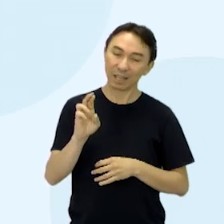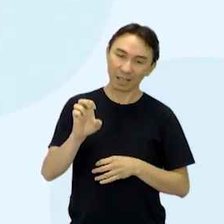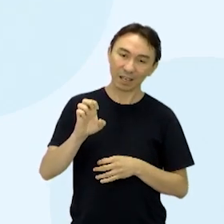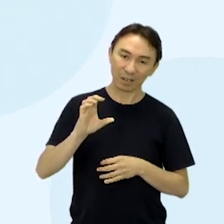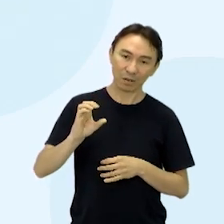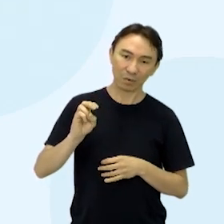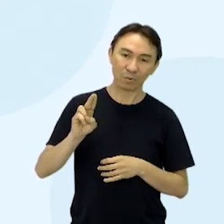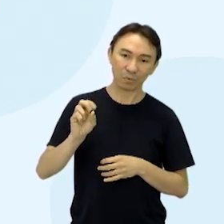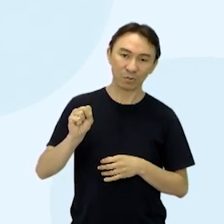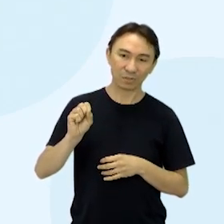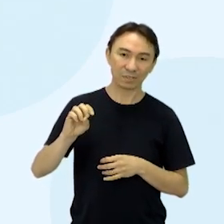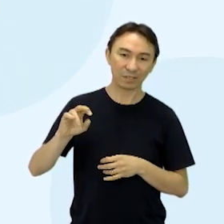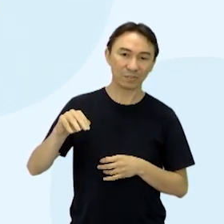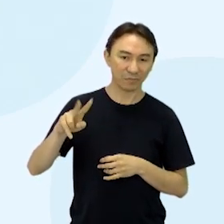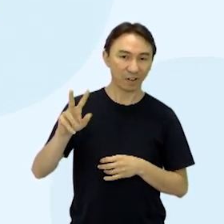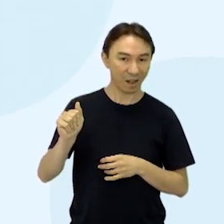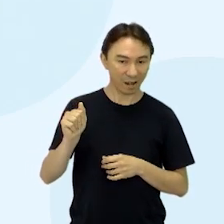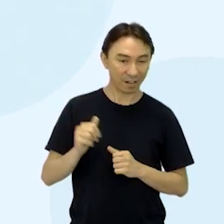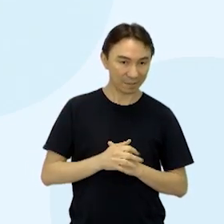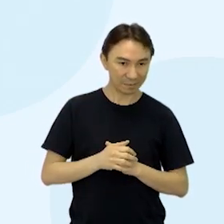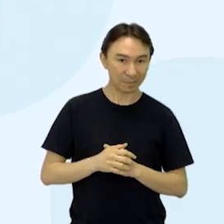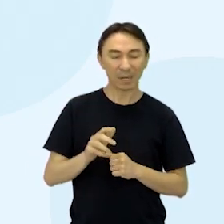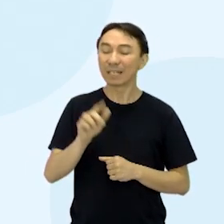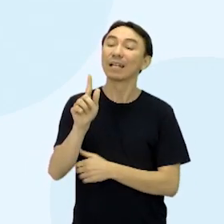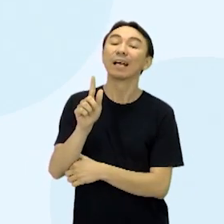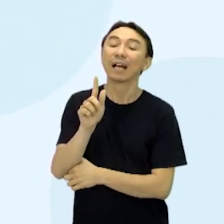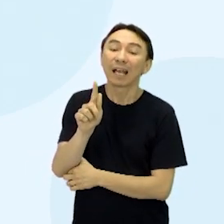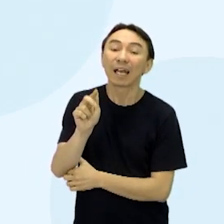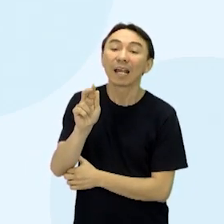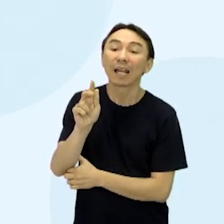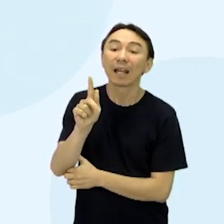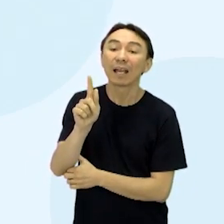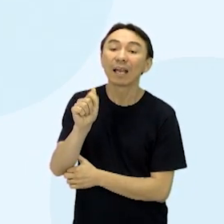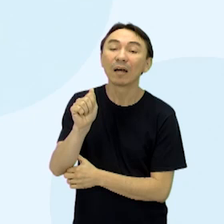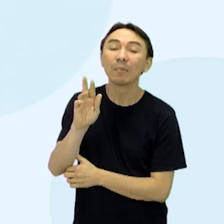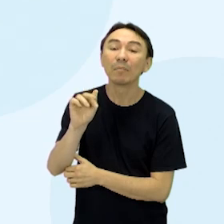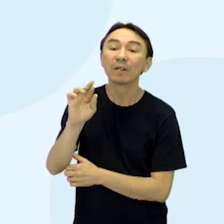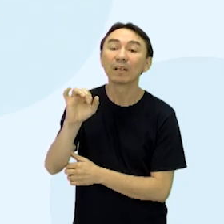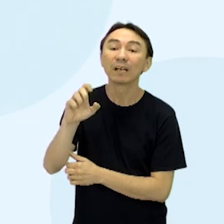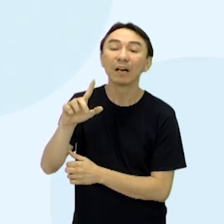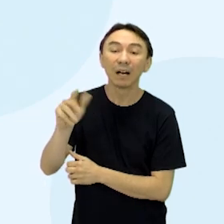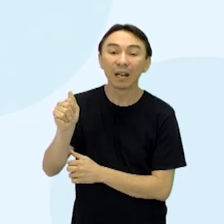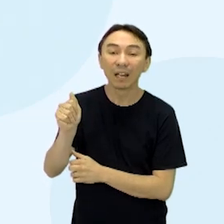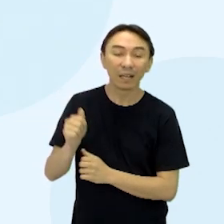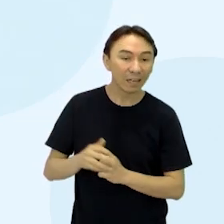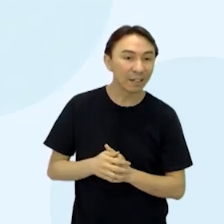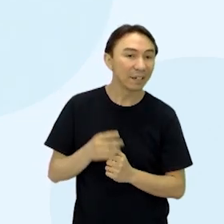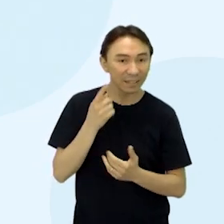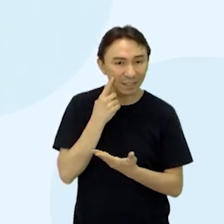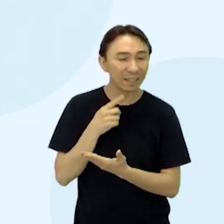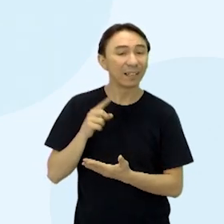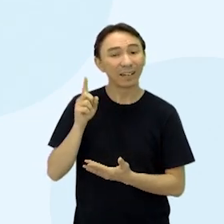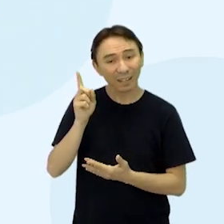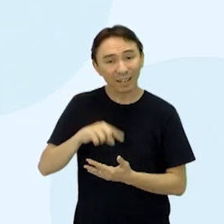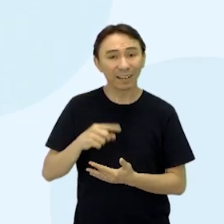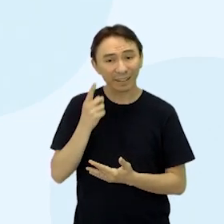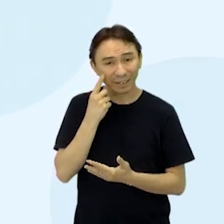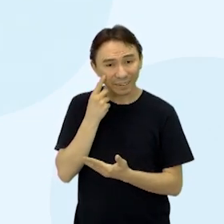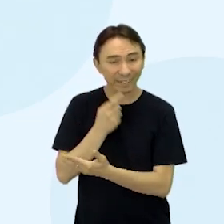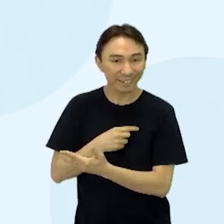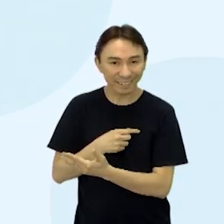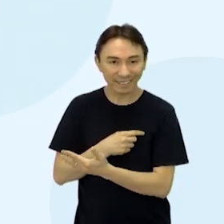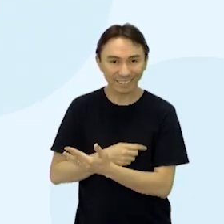Já a sequência da Gabriela, o que ela coloca? O que eu tô percebendo aqui, Tony? Que ela tá fazendo é a tabuada do 5, né? Só